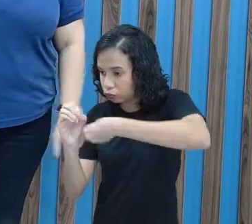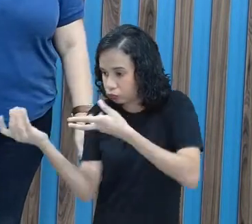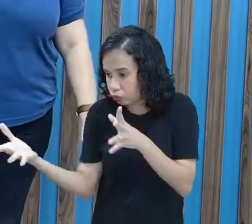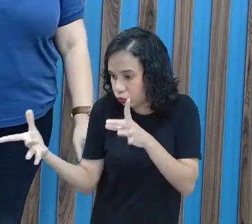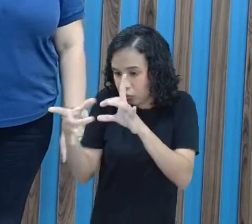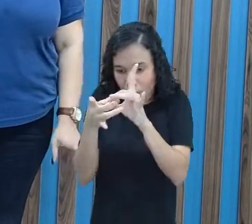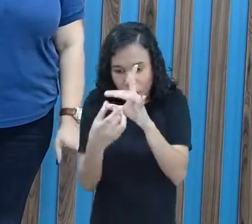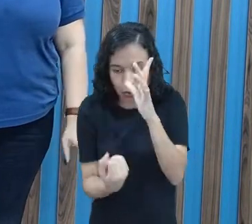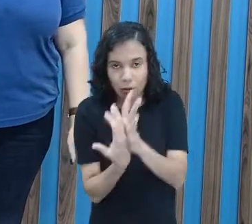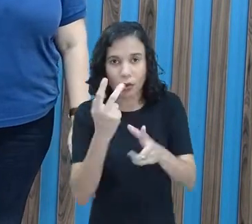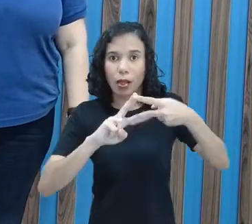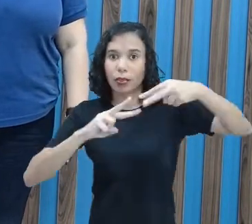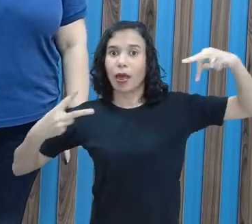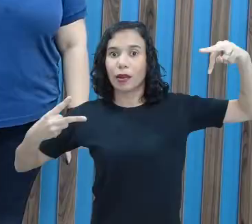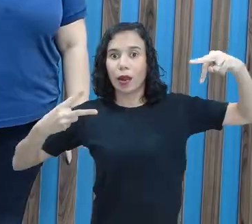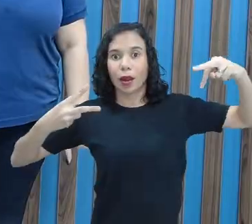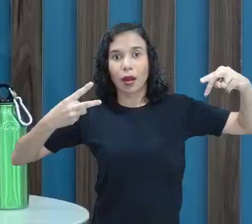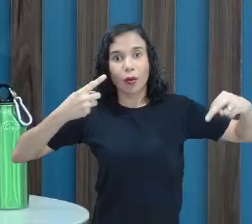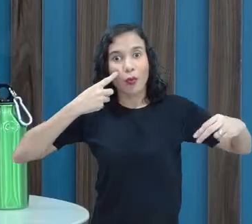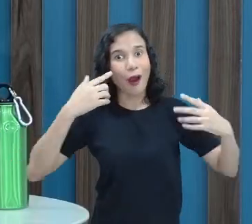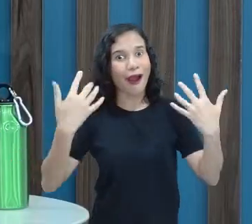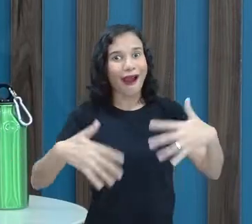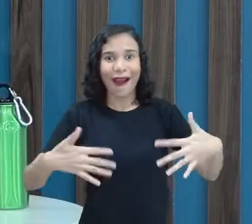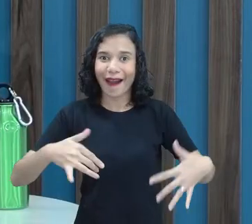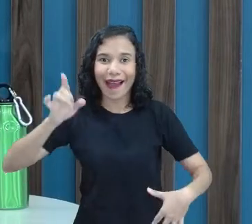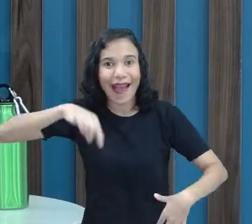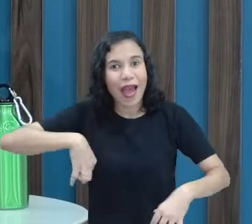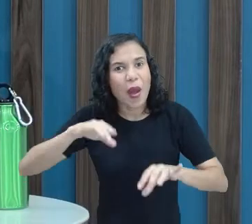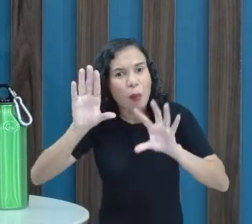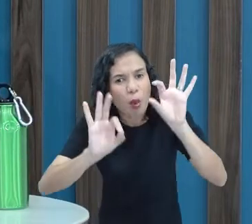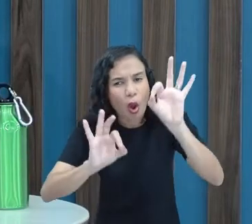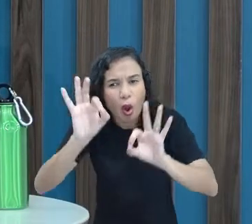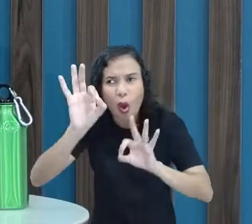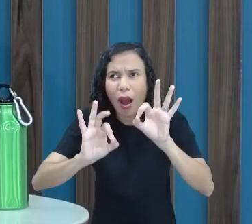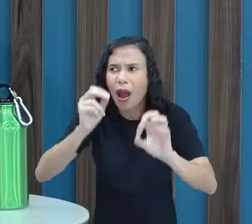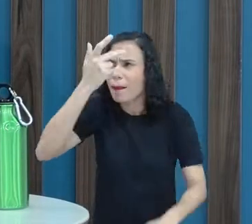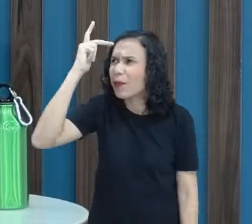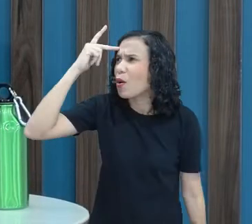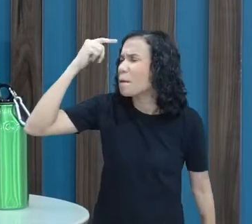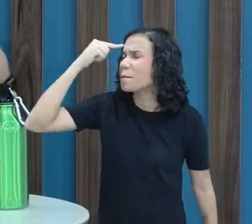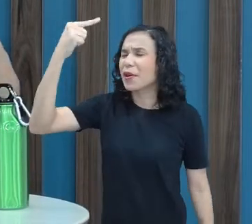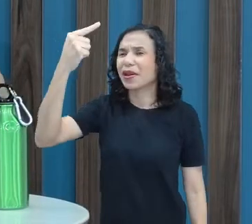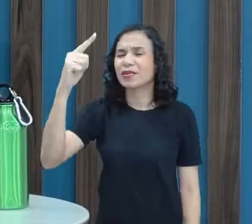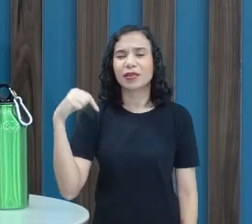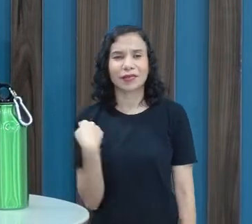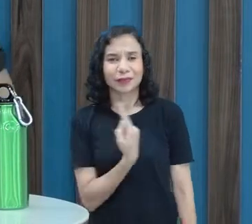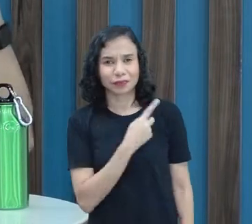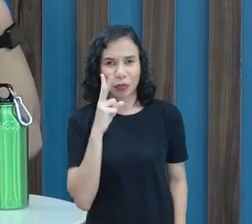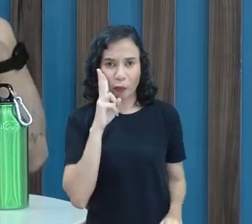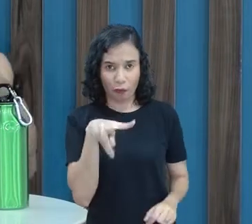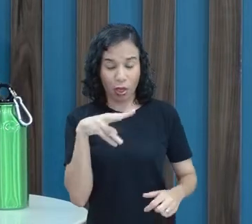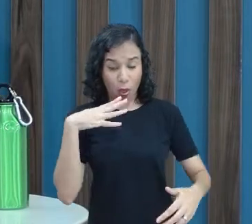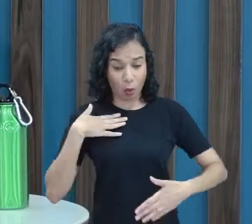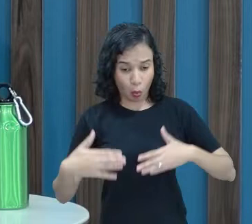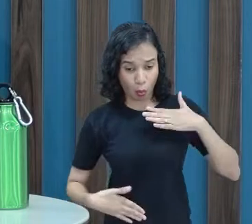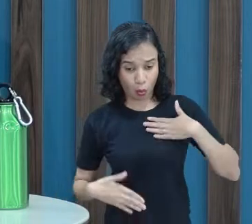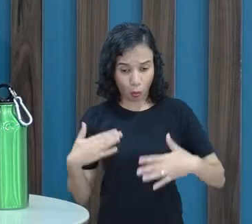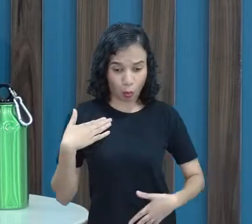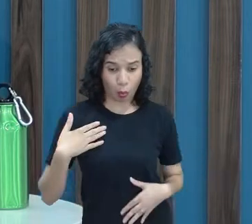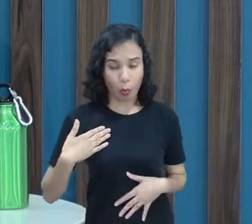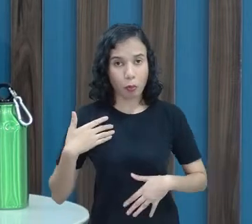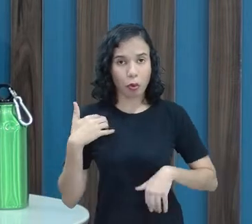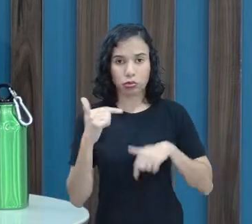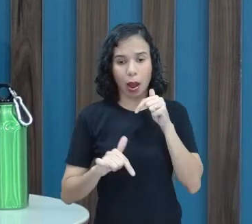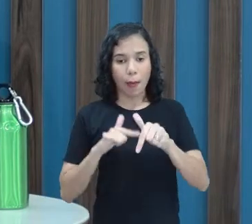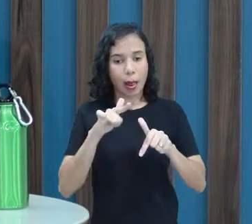DNA. Fê, que louco. Muito organizadinho, né? É demais. Quando você pensa assim, porque a gente vê o corpo funcionando de uma